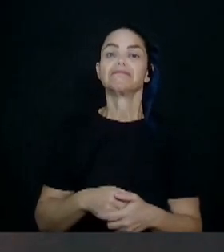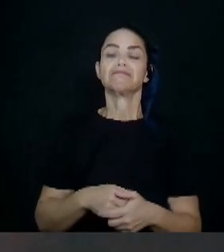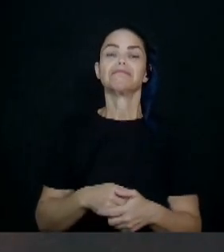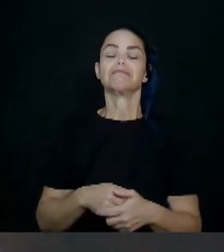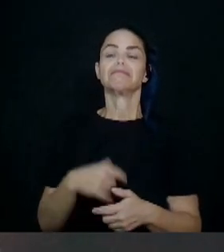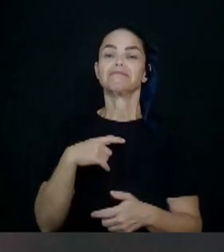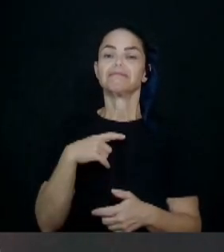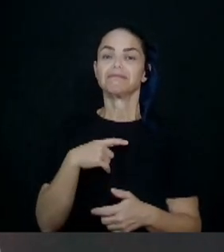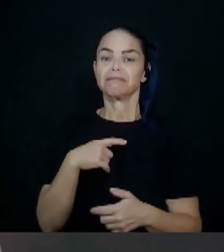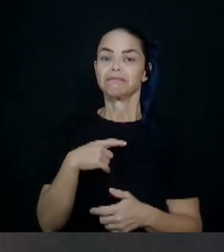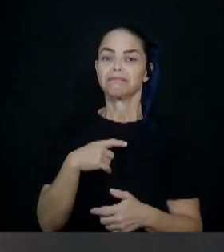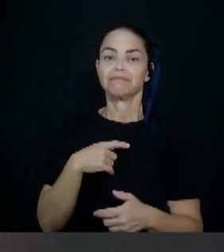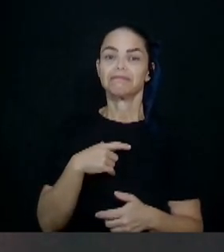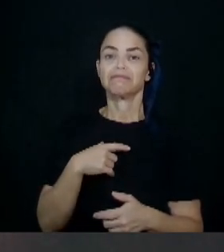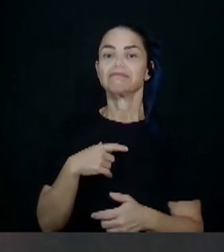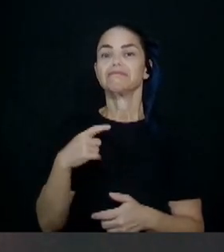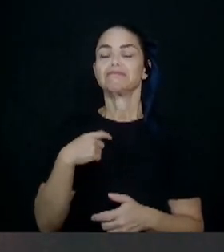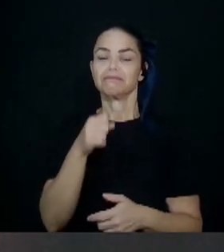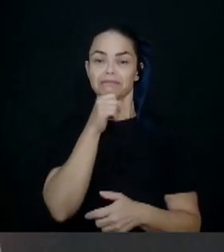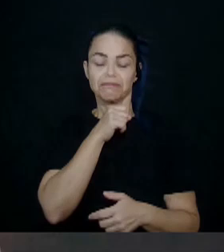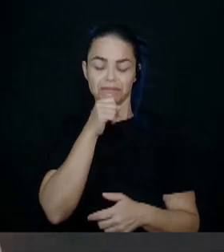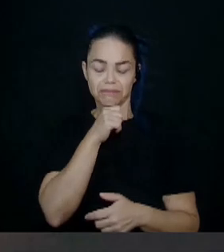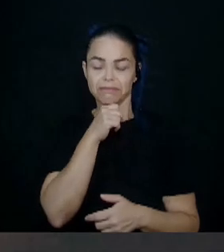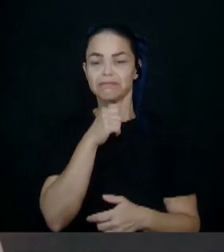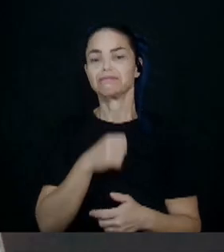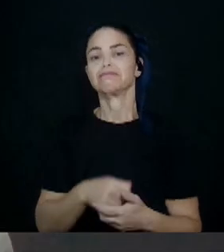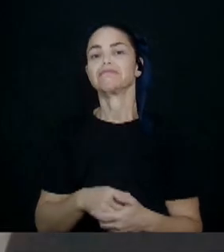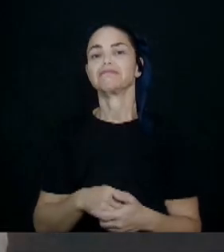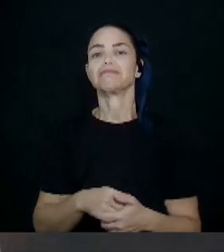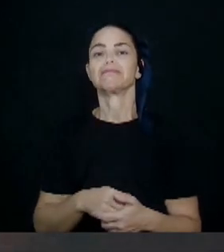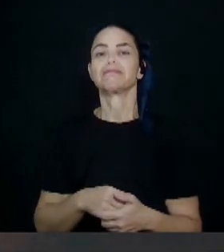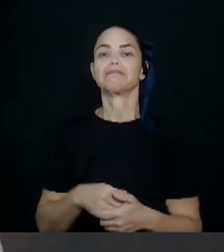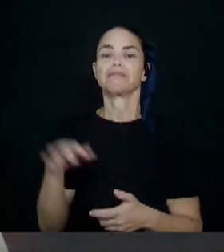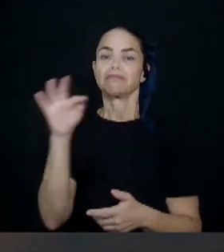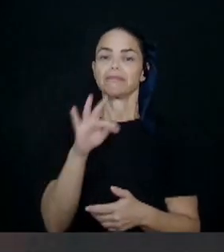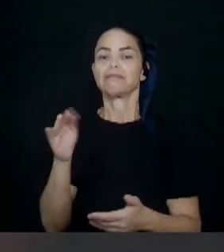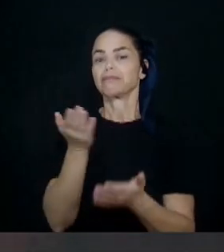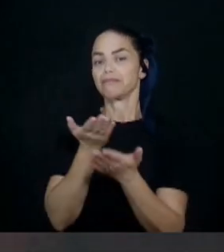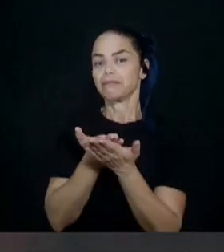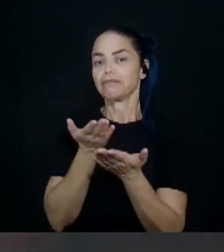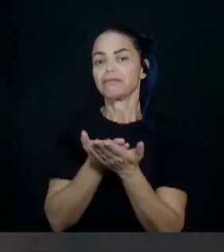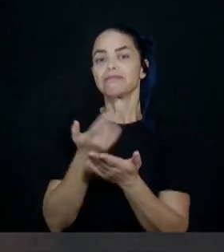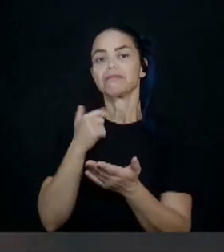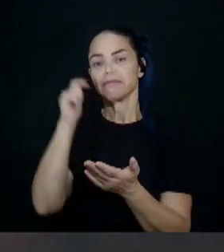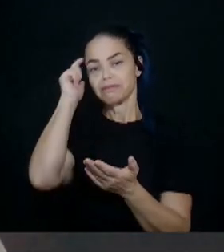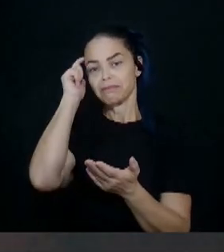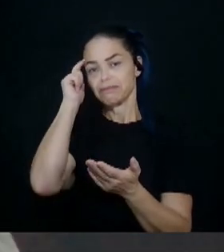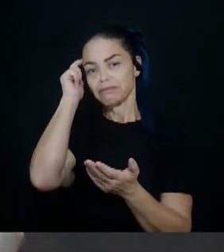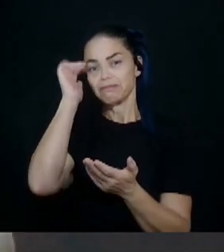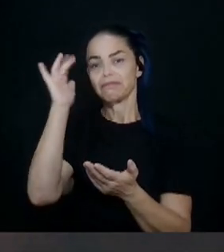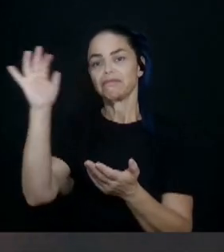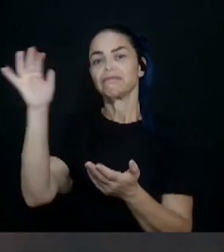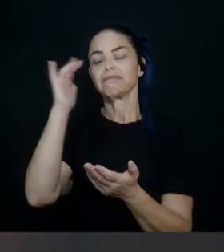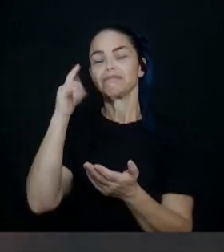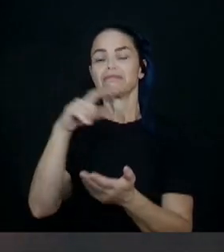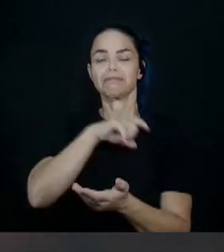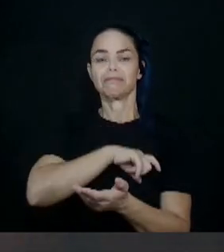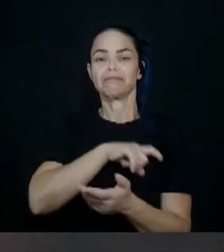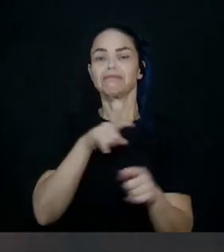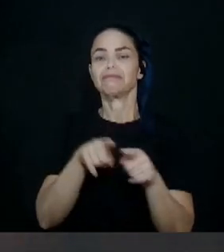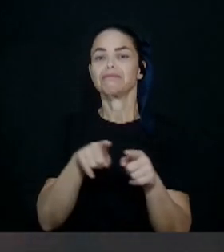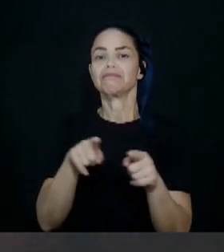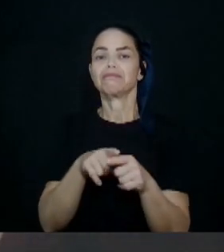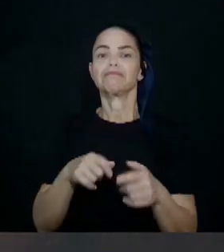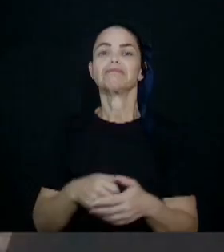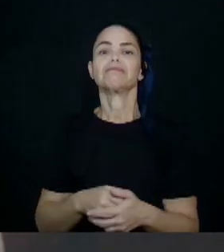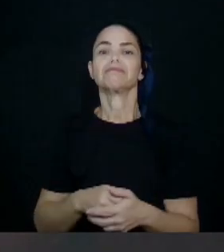pessoas de idade já fazendo faculdade, porque era o meu sonho, também ter uma CNH, É nesse sentido, porque